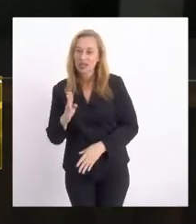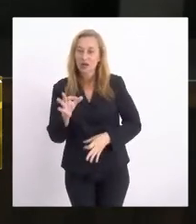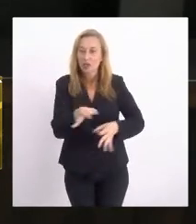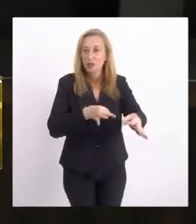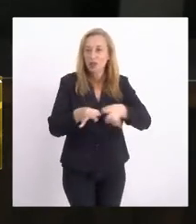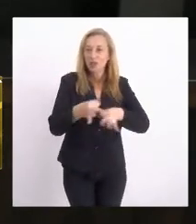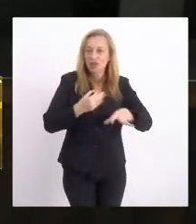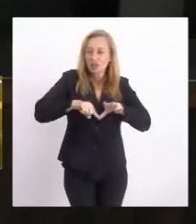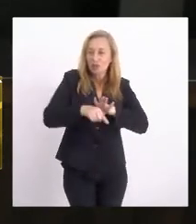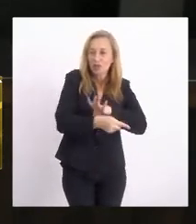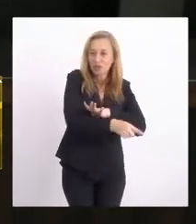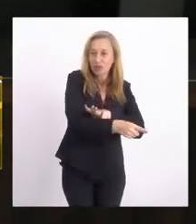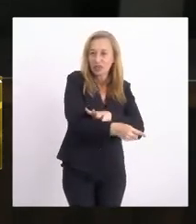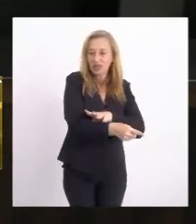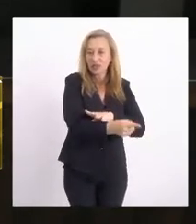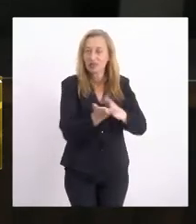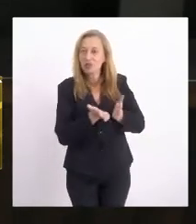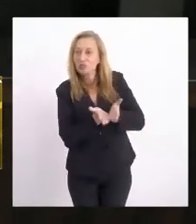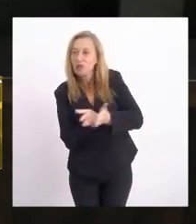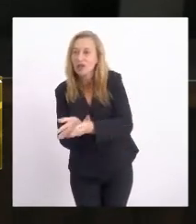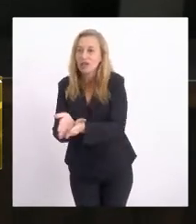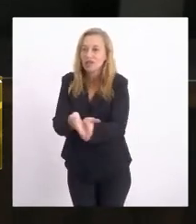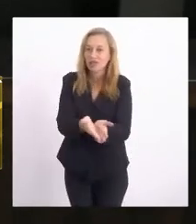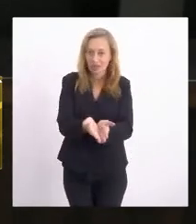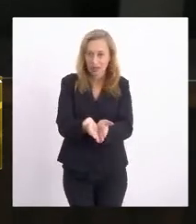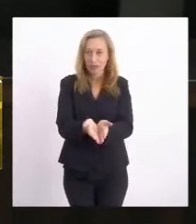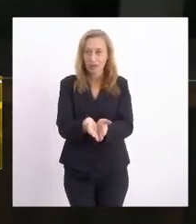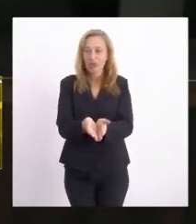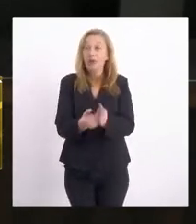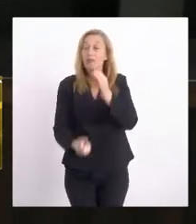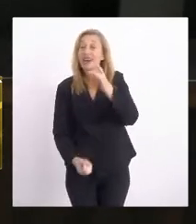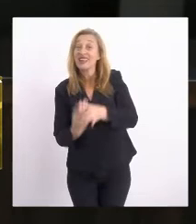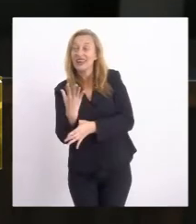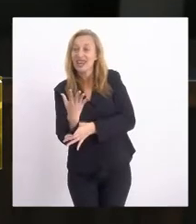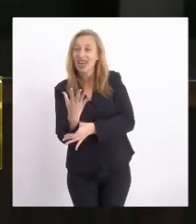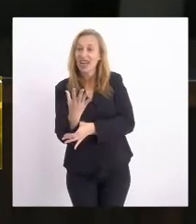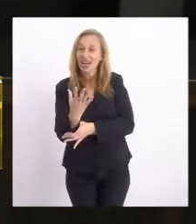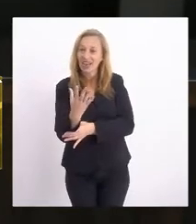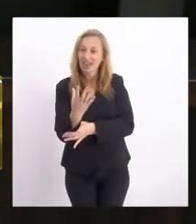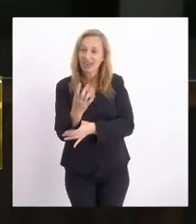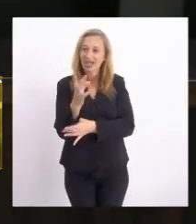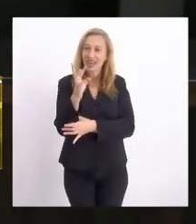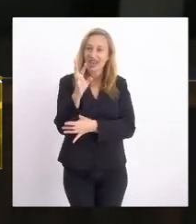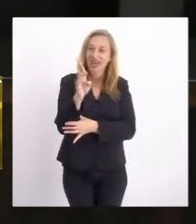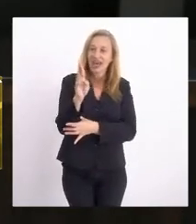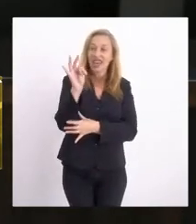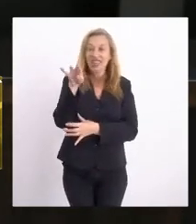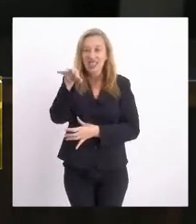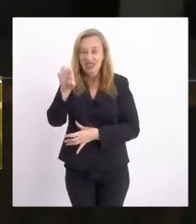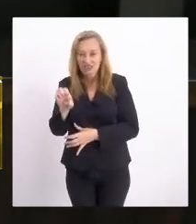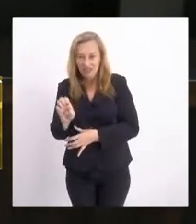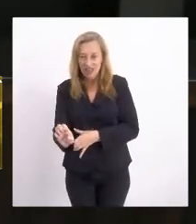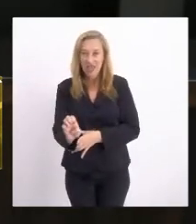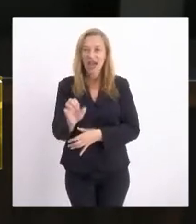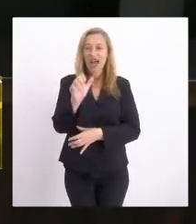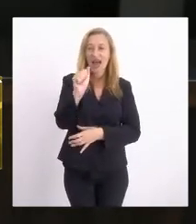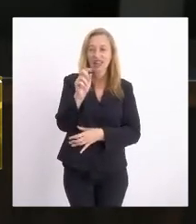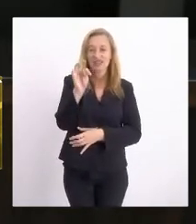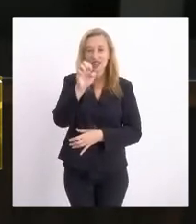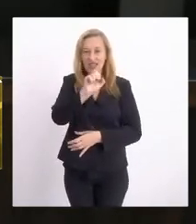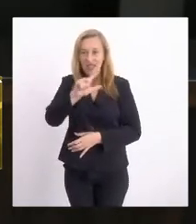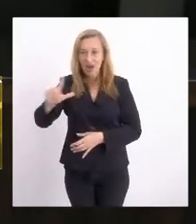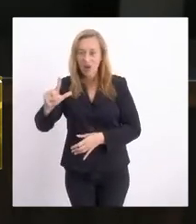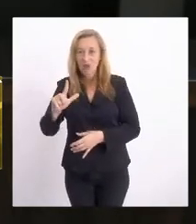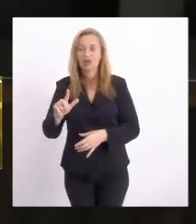numa fundamento de embarcações como medida para criar Recifes artificiais favorecendo o